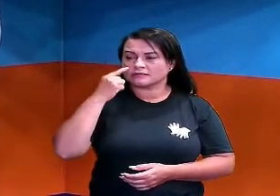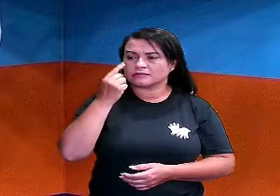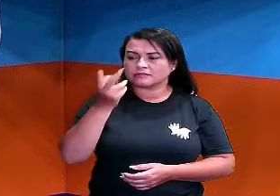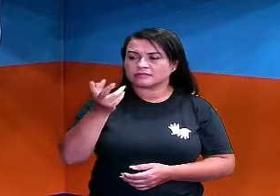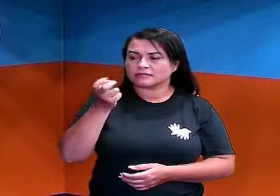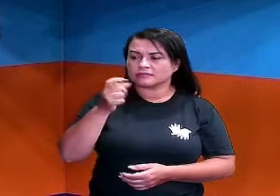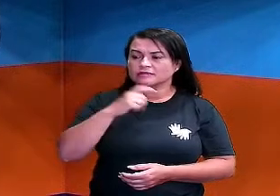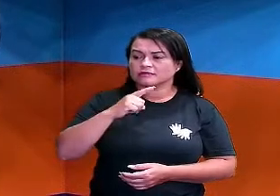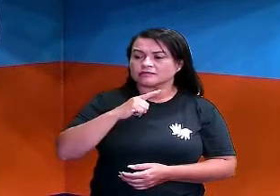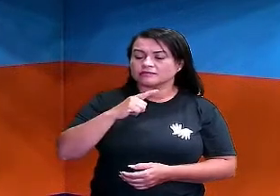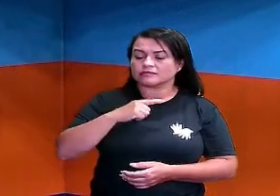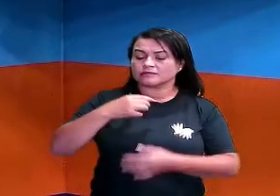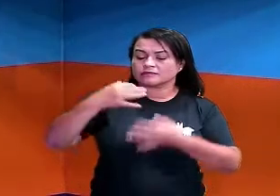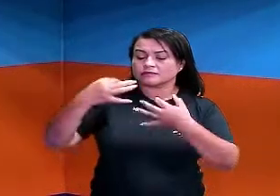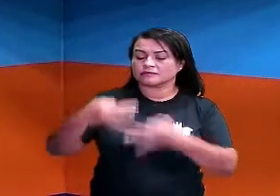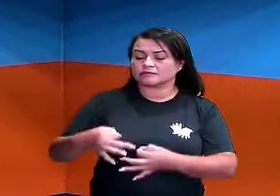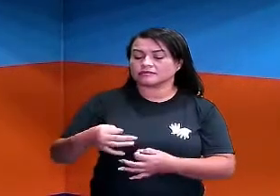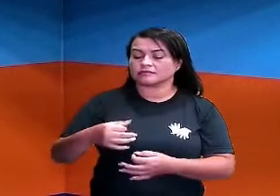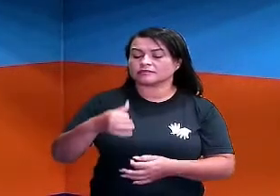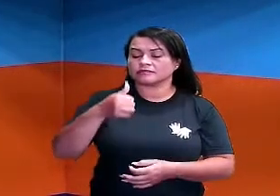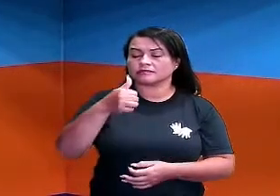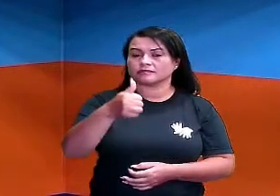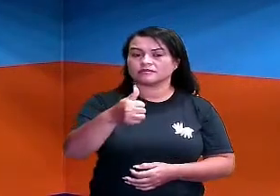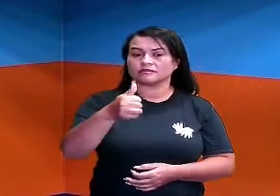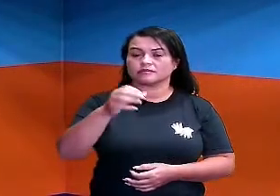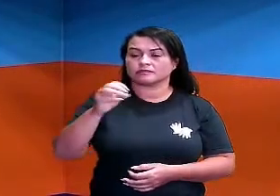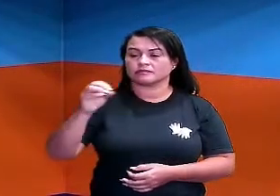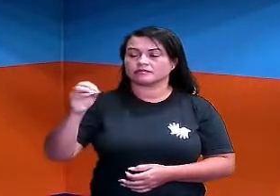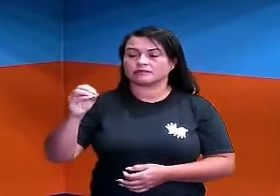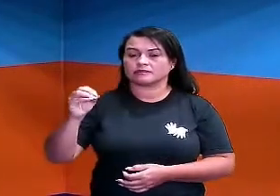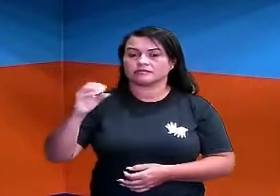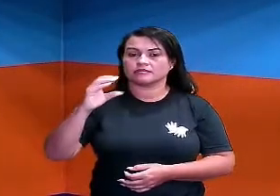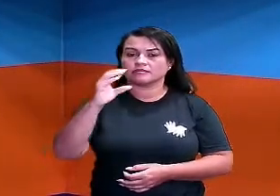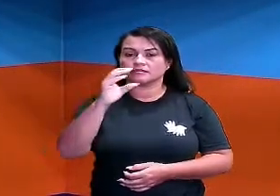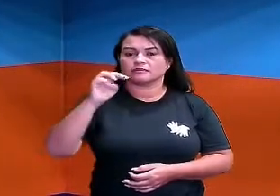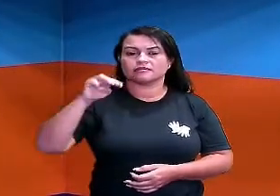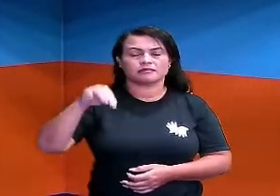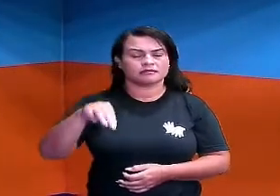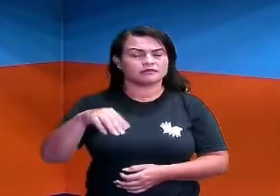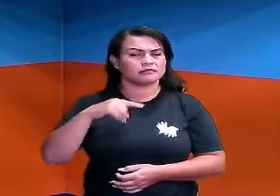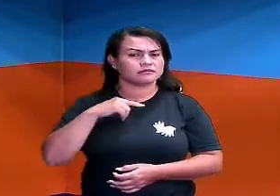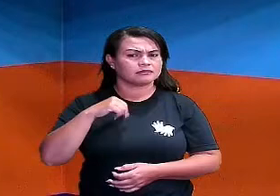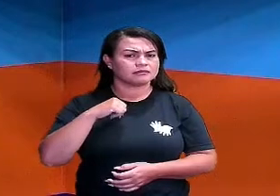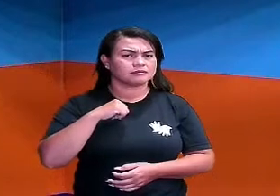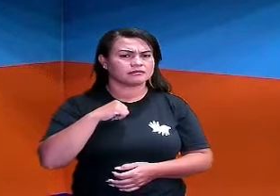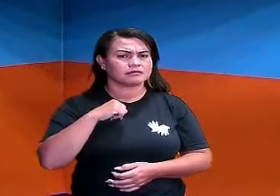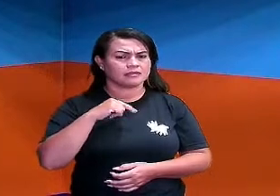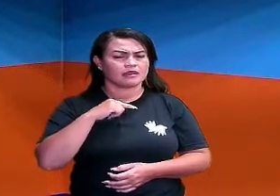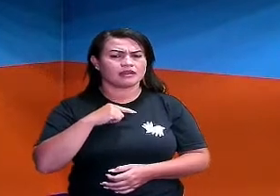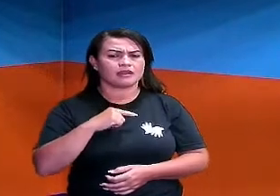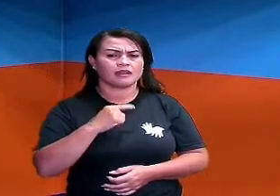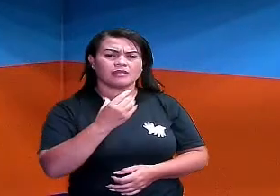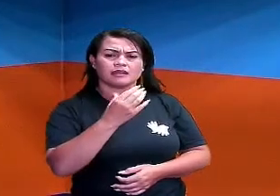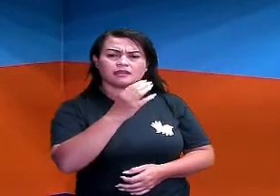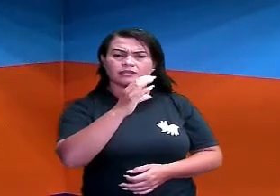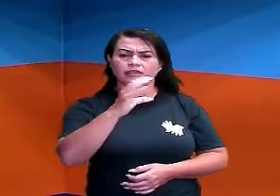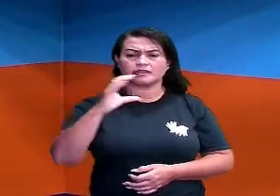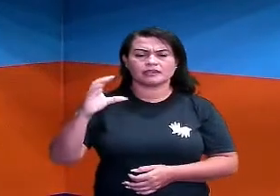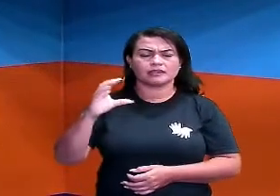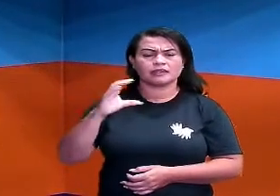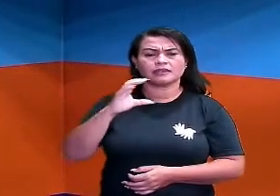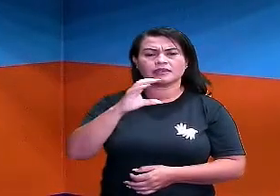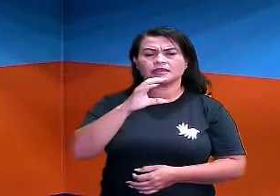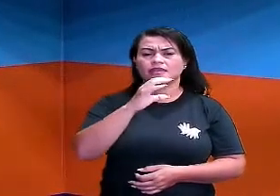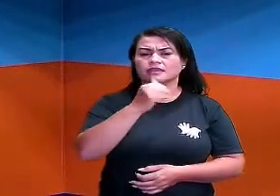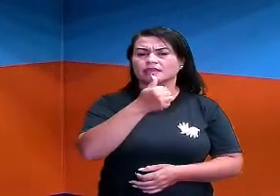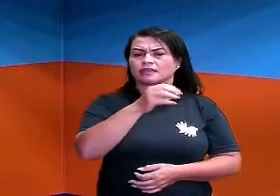ele tem exatamente 100 centímetros. E se ele tem 100 centímetros, ele vai